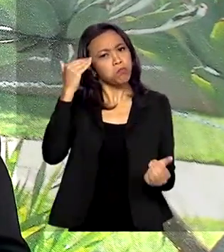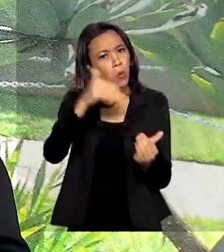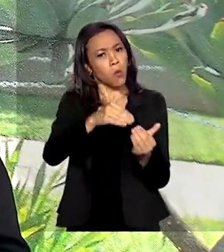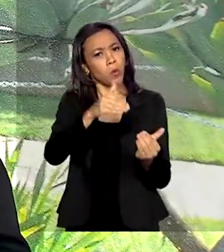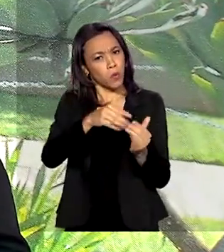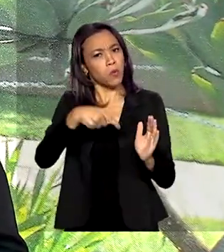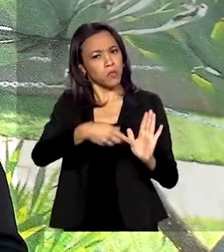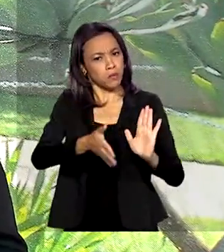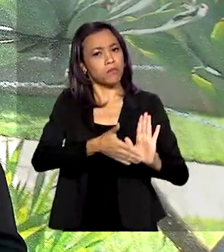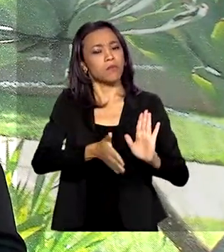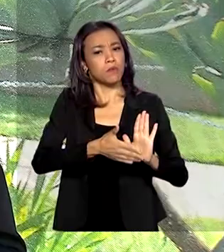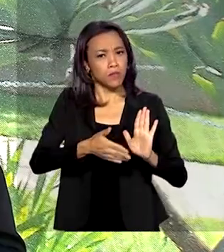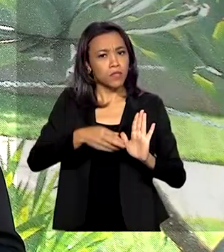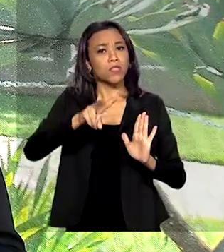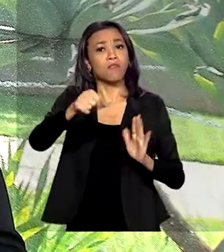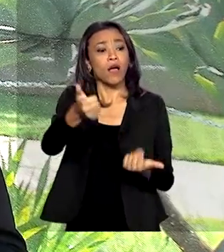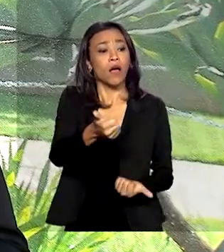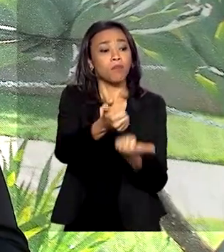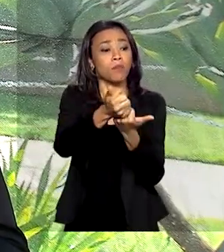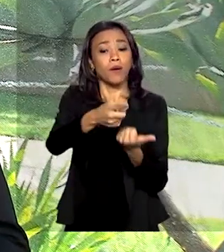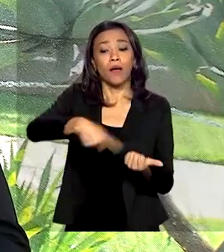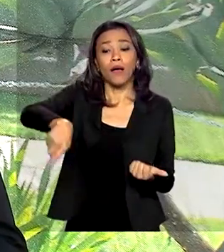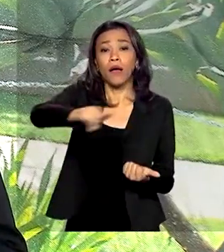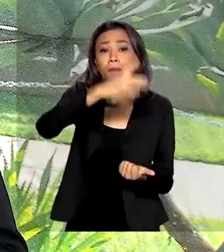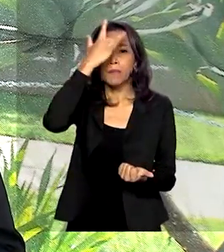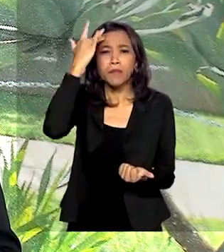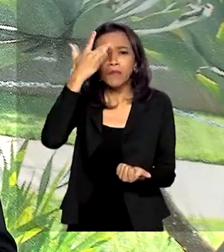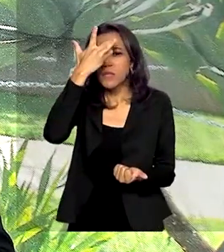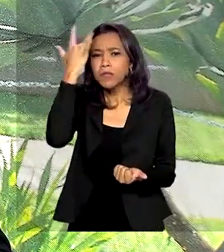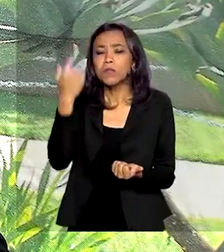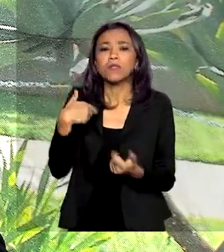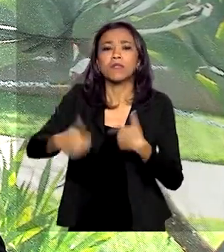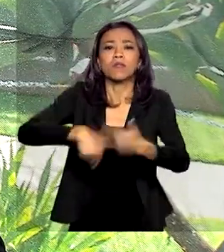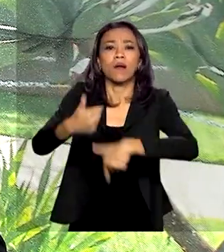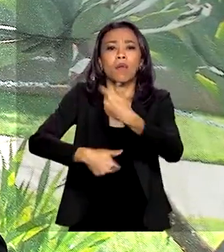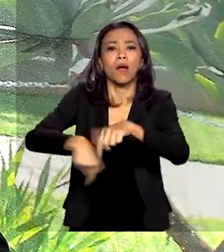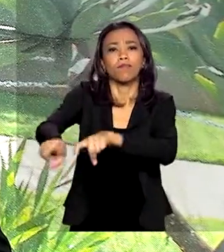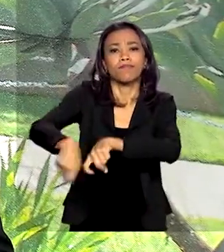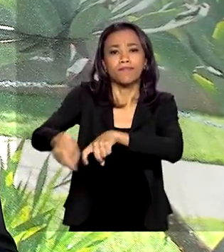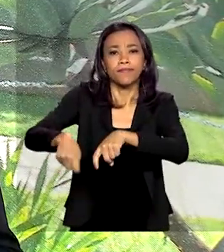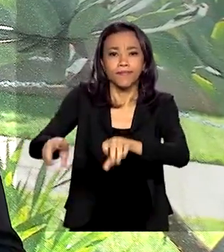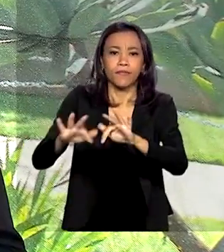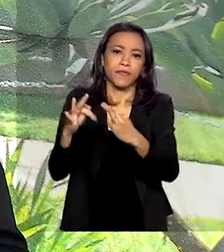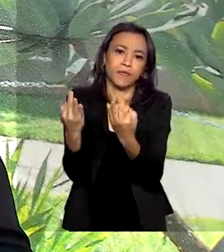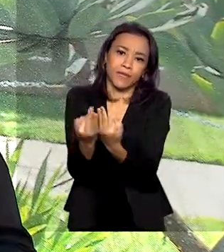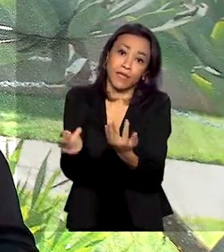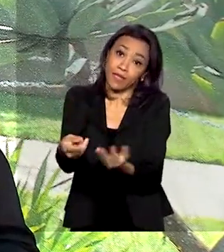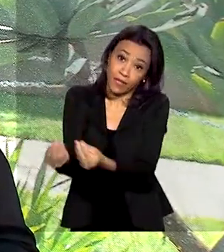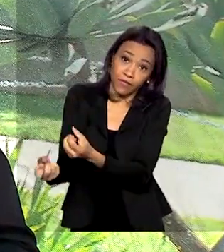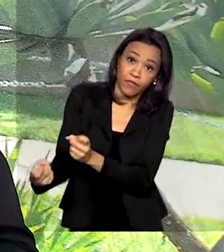vai favorecer principalmente os agricultores familiares que vendem diretamente para o Programa de Reforço Alimentar.